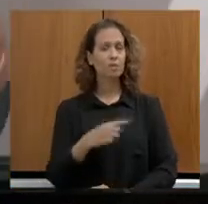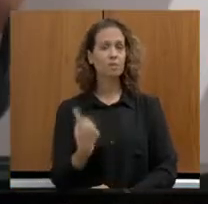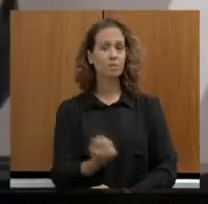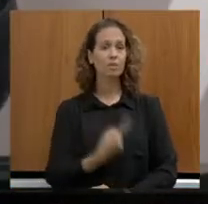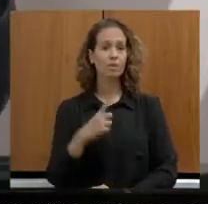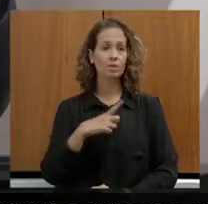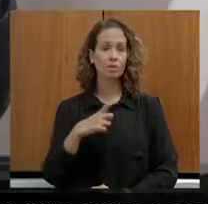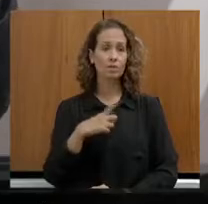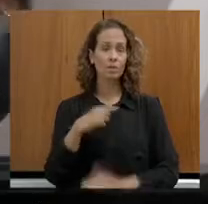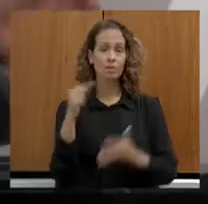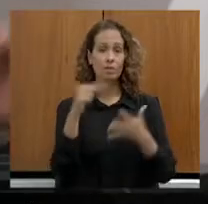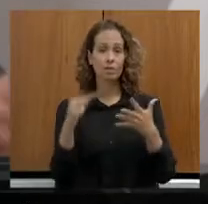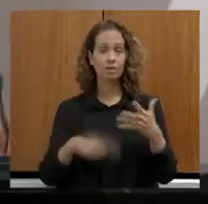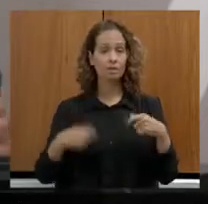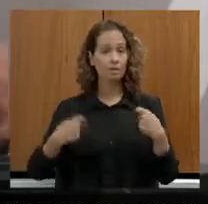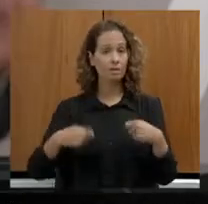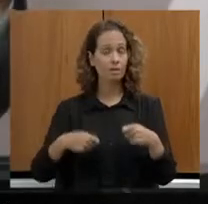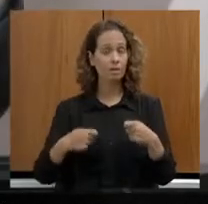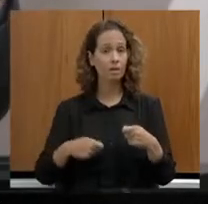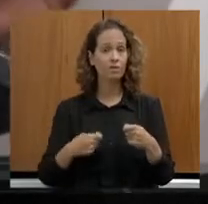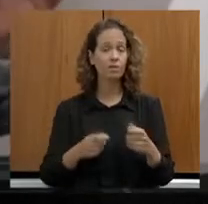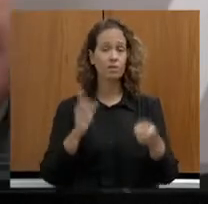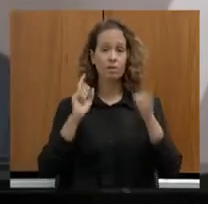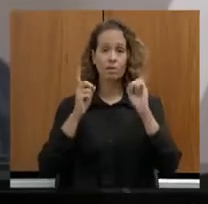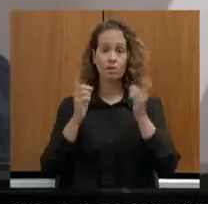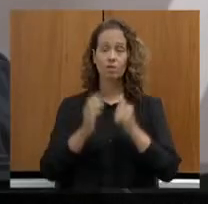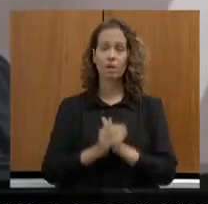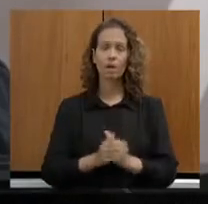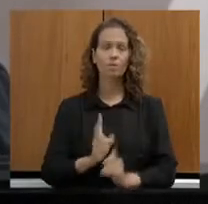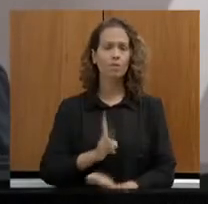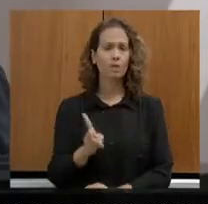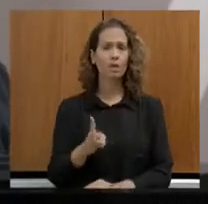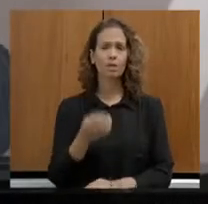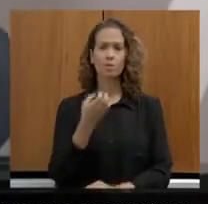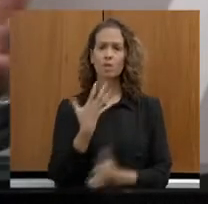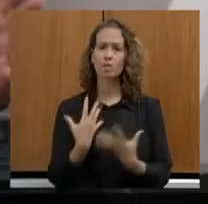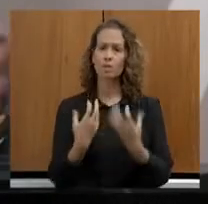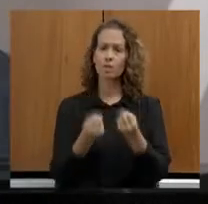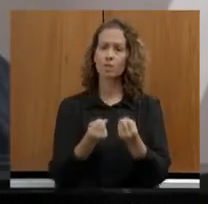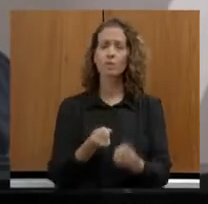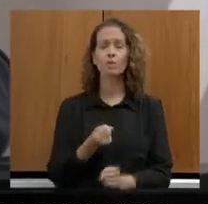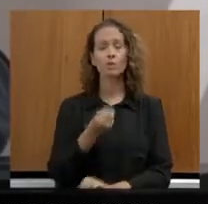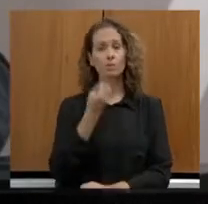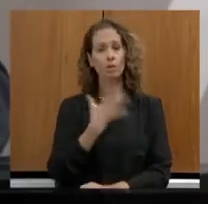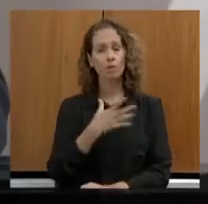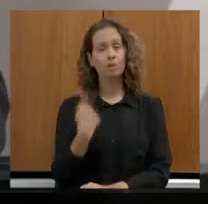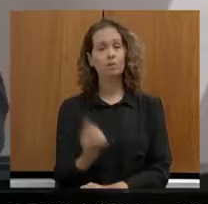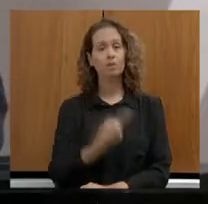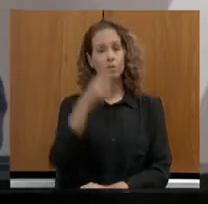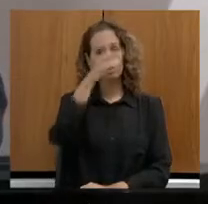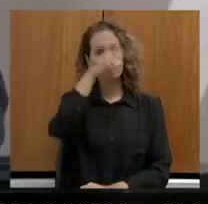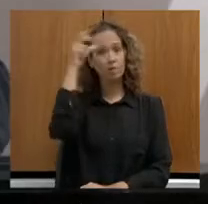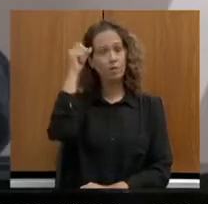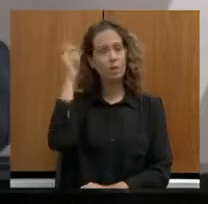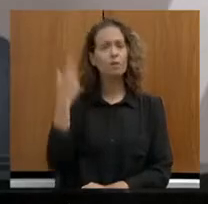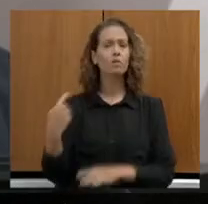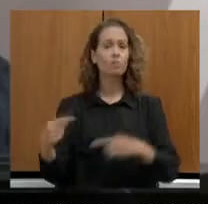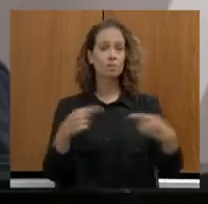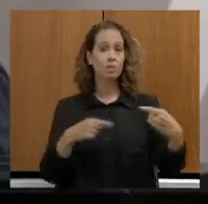temos necessidade estar a sua audiência tem muito bem recebido os nossos prefeitos para discutir o municipalização